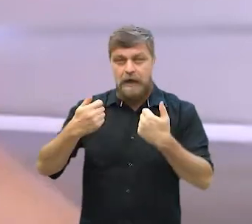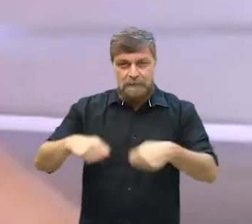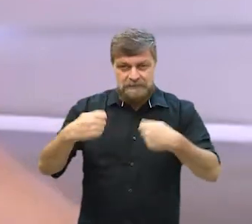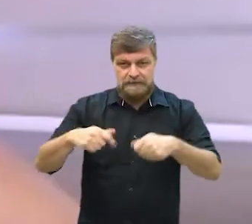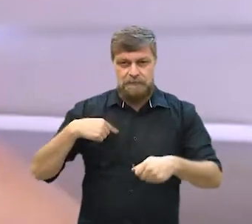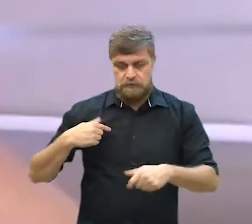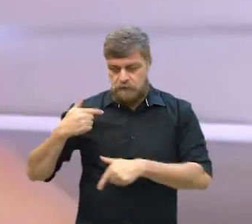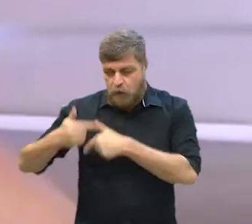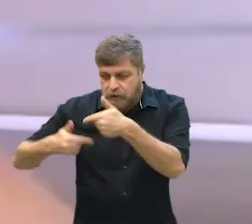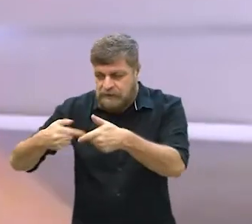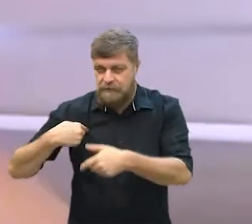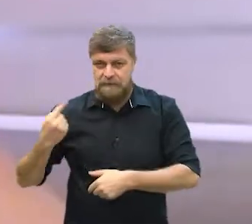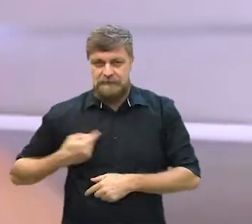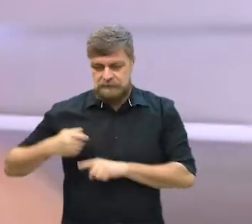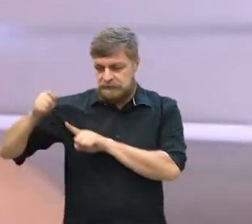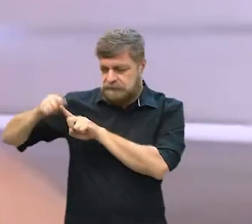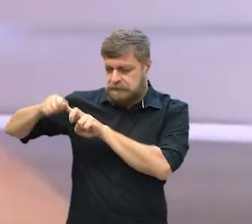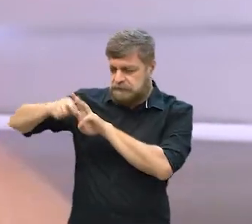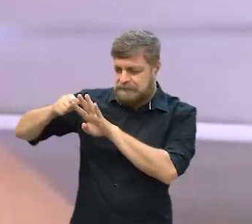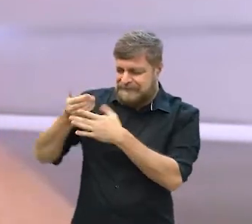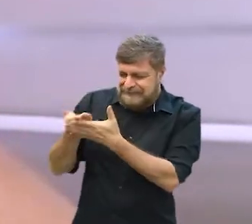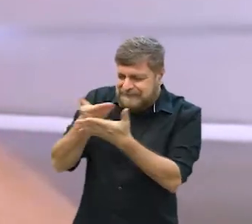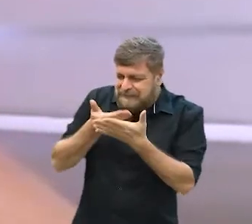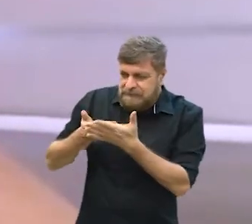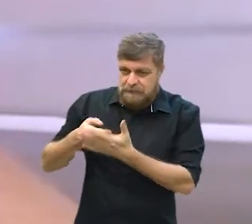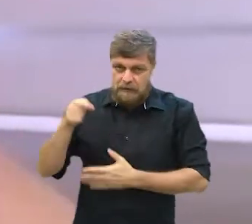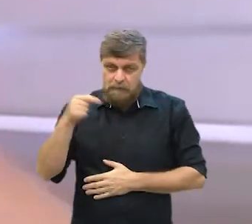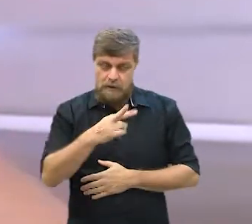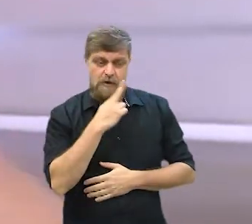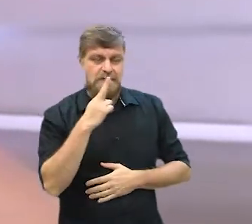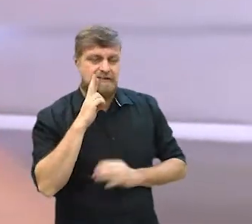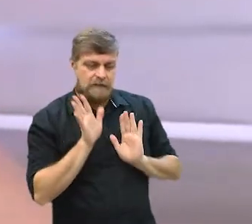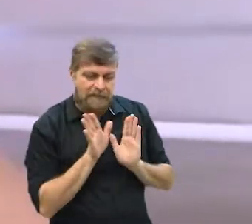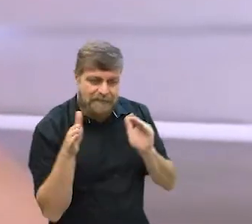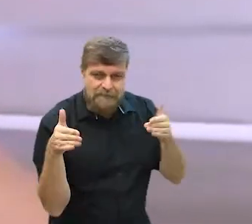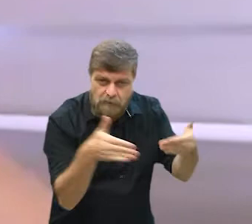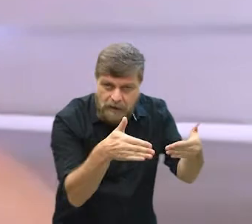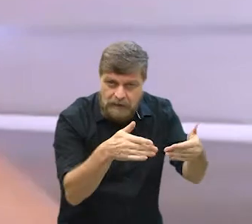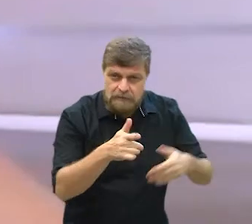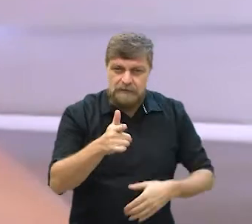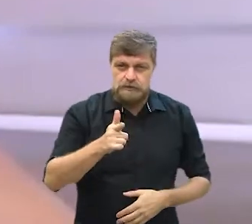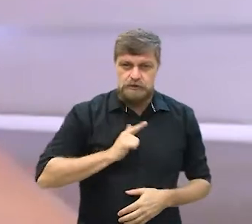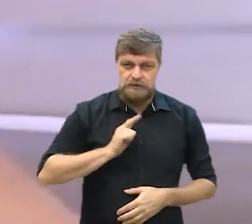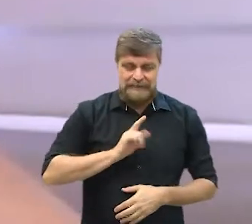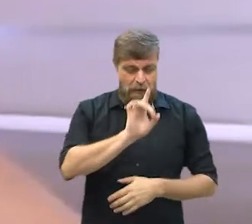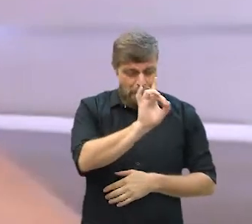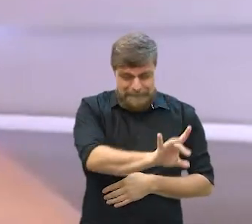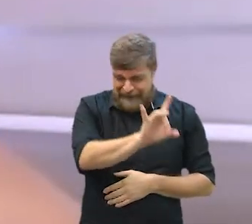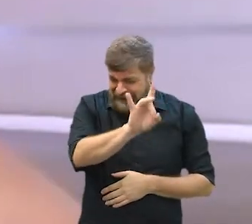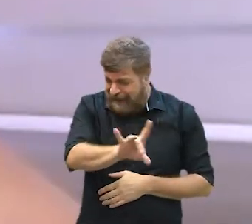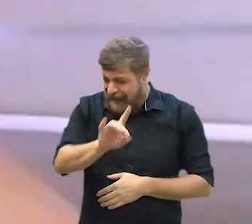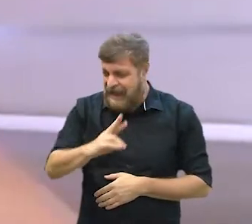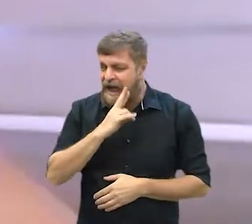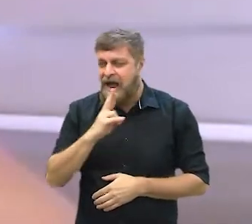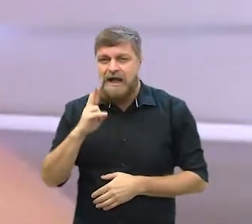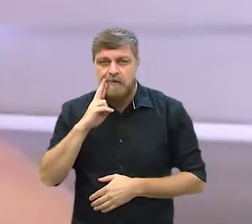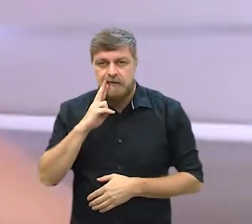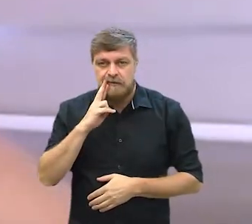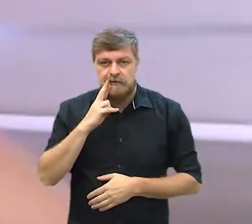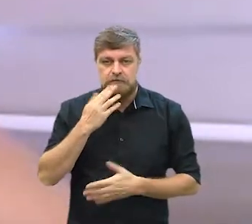Então, o trabalho que nós tínhamos de meses de estudo sobre aquele determinado restaurante, como a gente tem com todos os